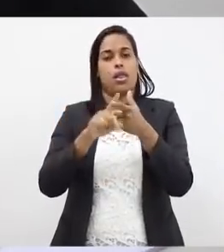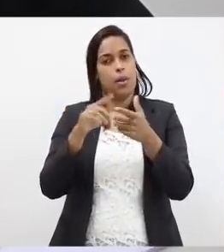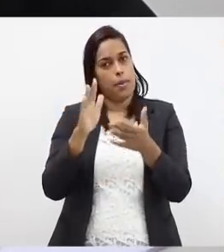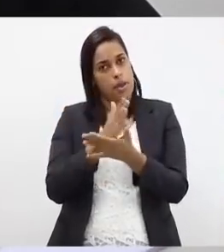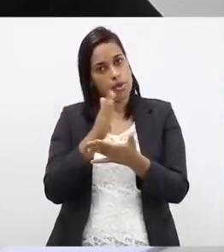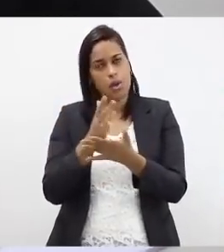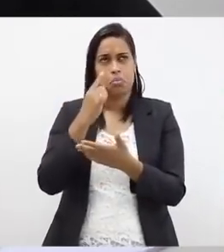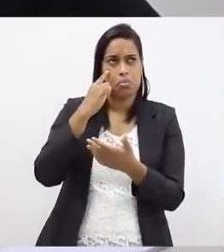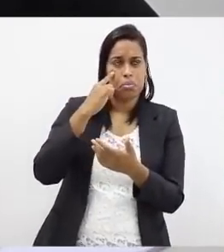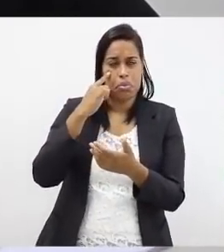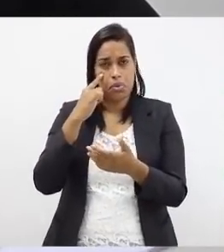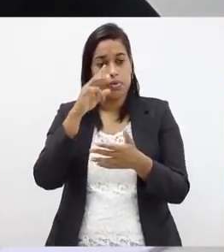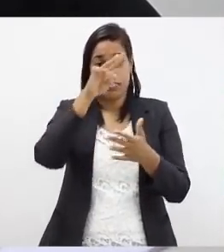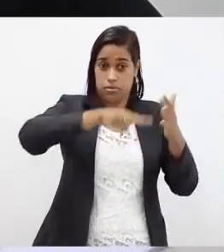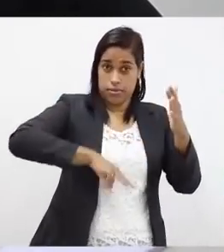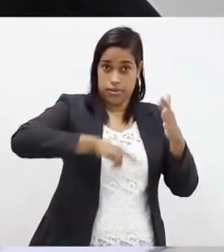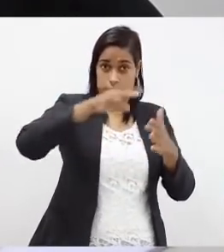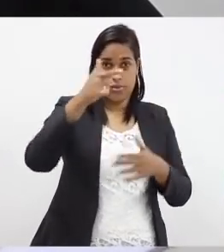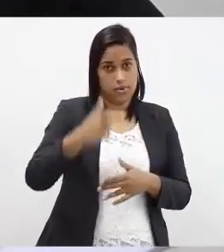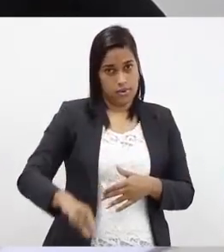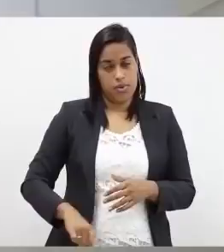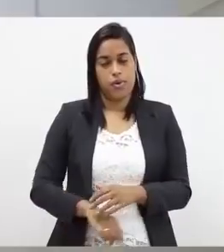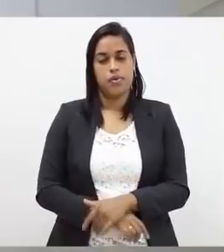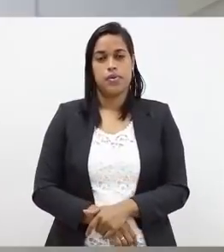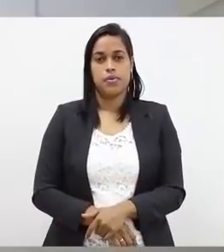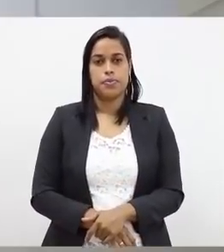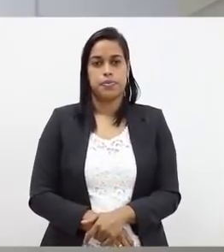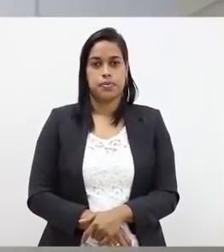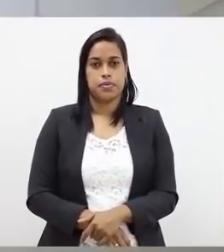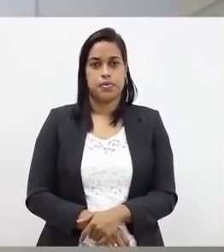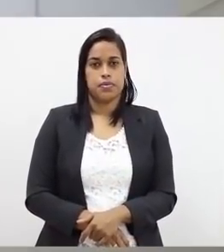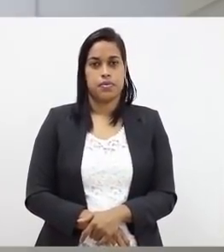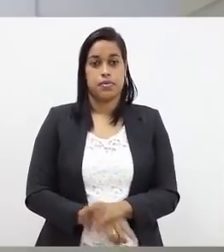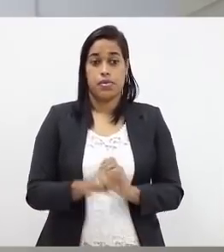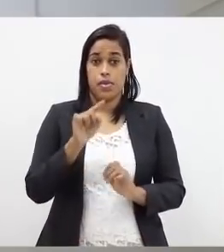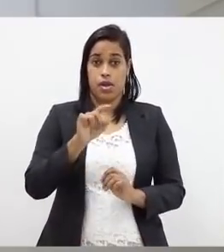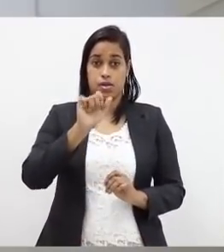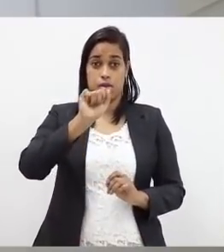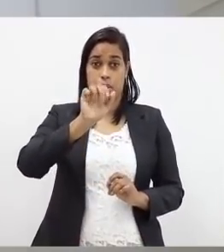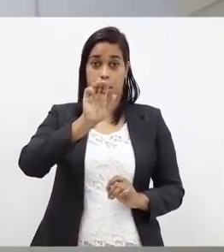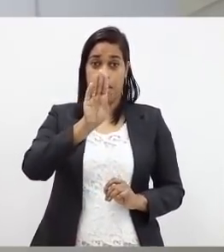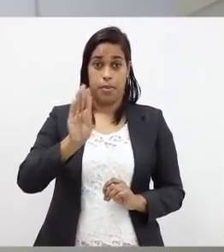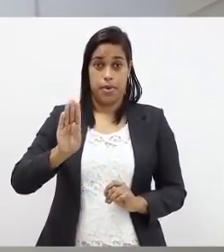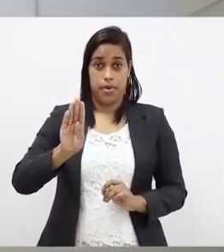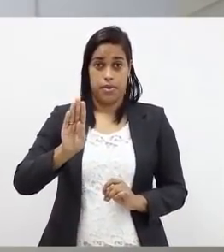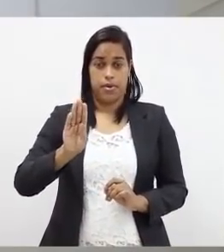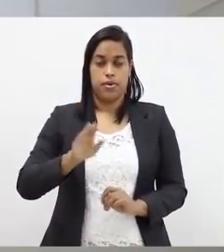dúvida, volta lá e relê. E isso vai me dar o meu AB